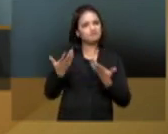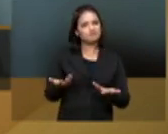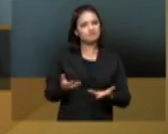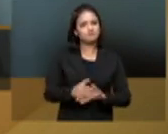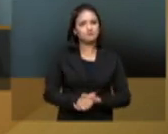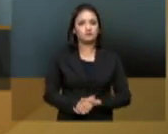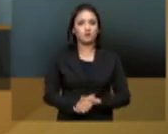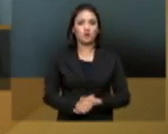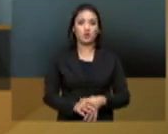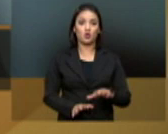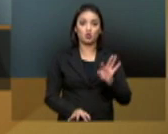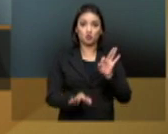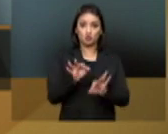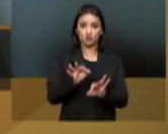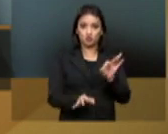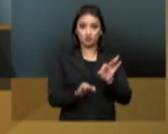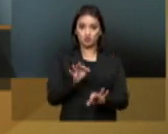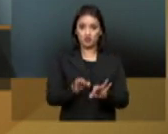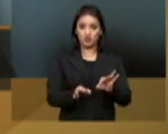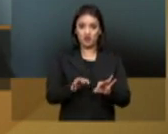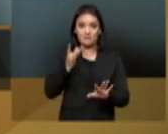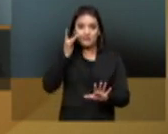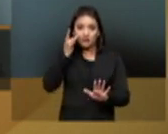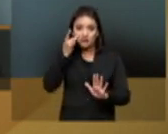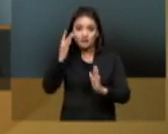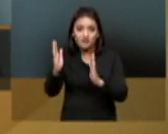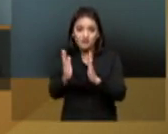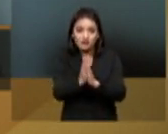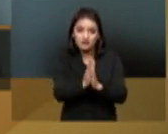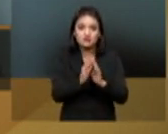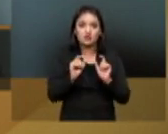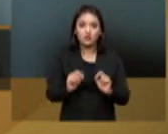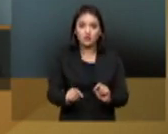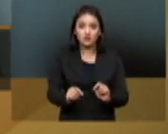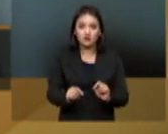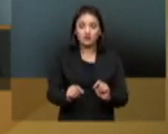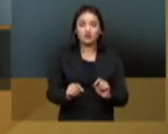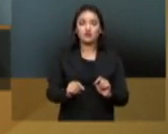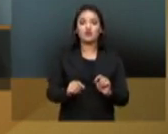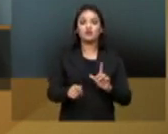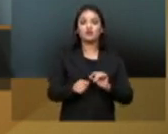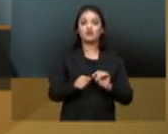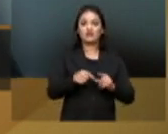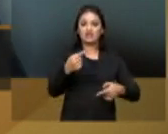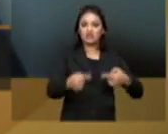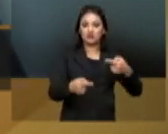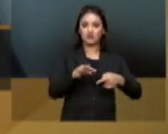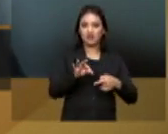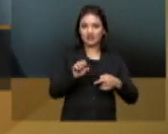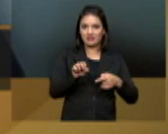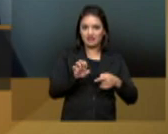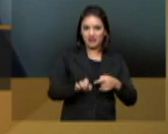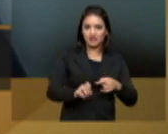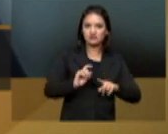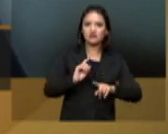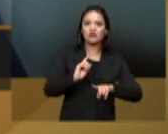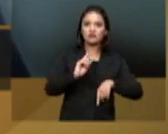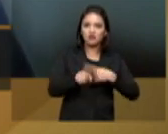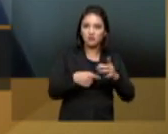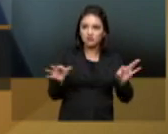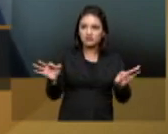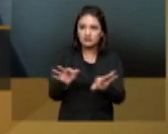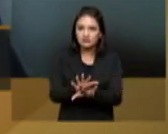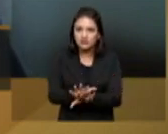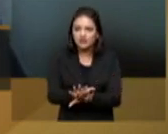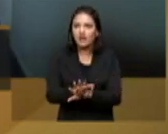quando do julgamento presencial físico, era de deixarmos a discussão da tese após a resolução